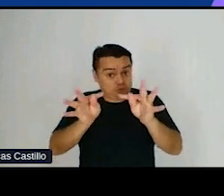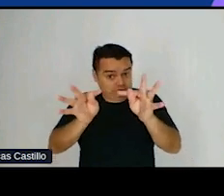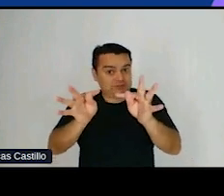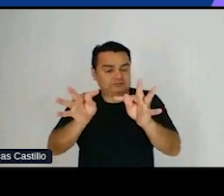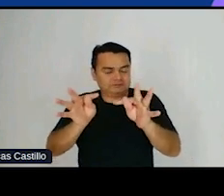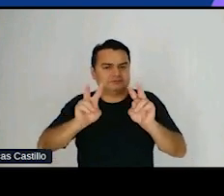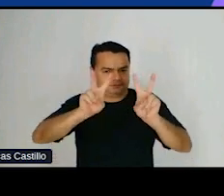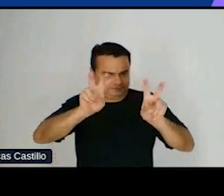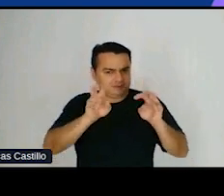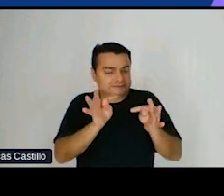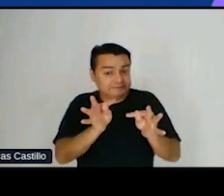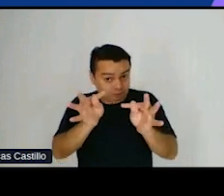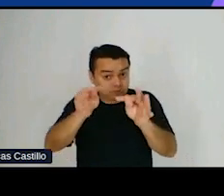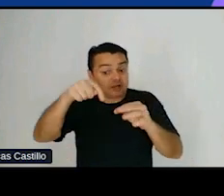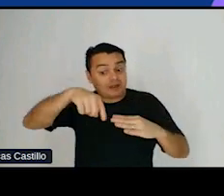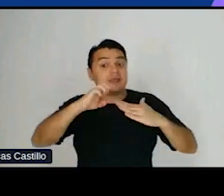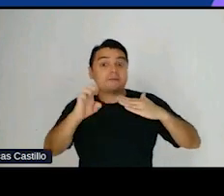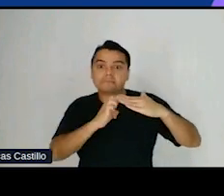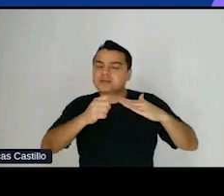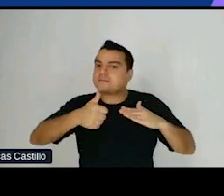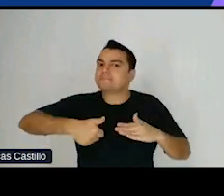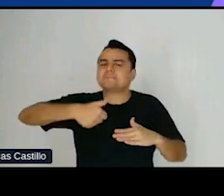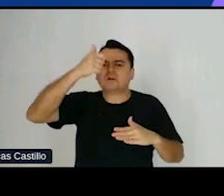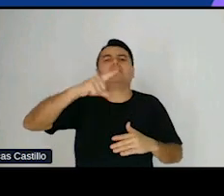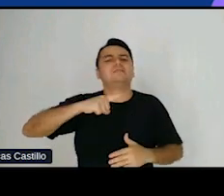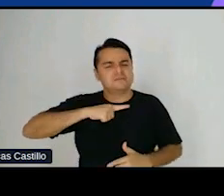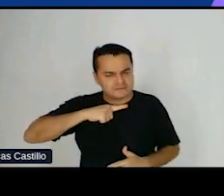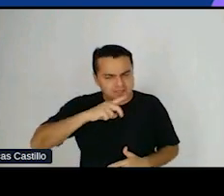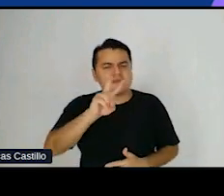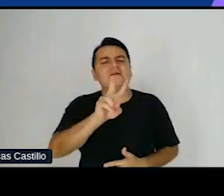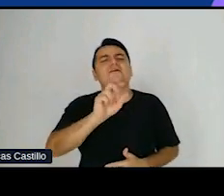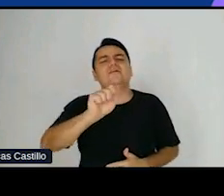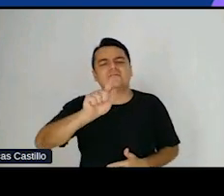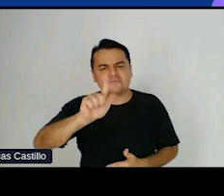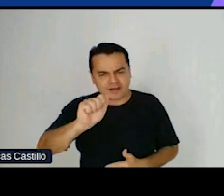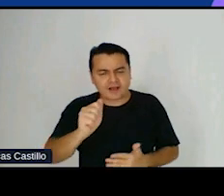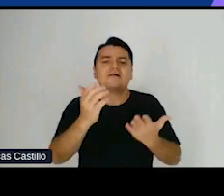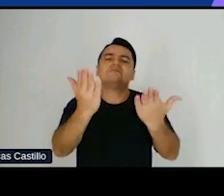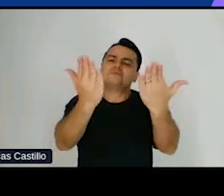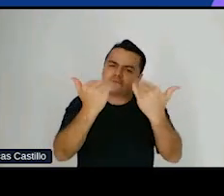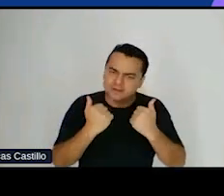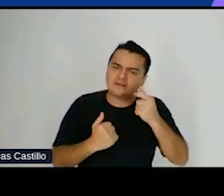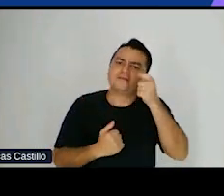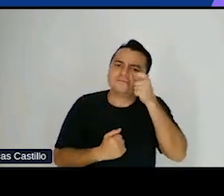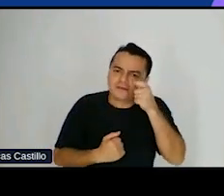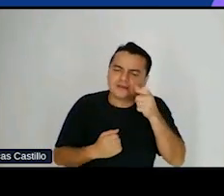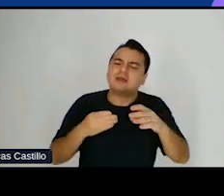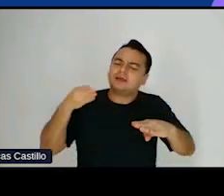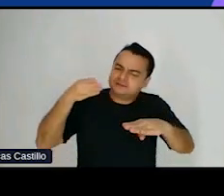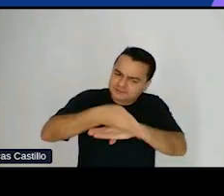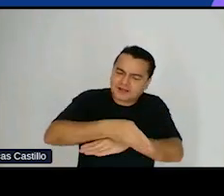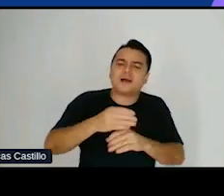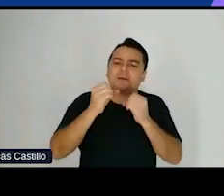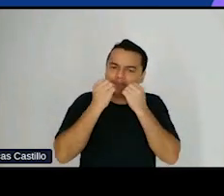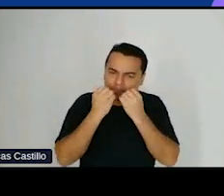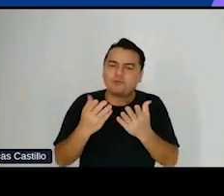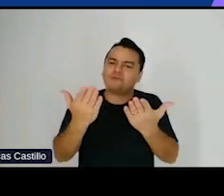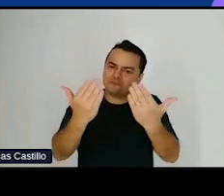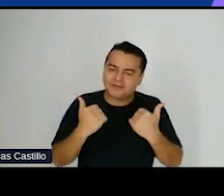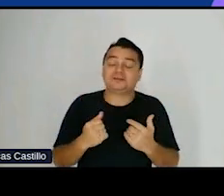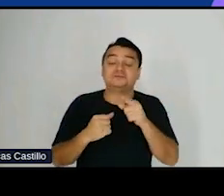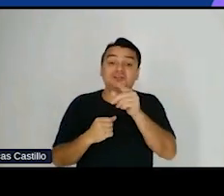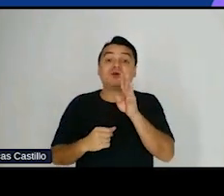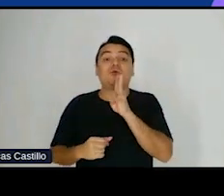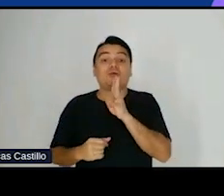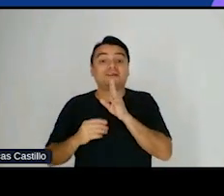temos várias oportunidades abertas, então não deixa de conferir as oportunidades que a gente tem por aqui, seria muito legal poder te